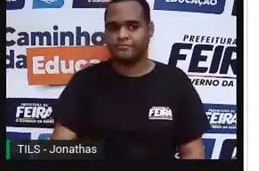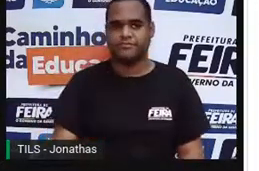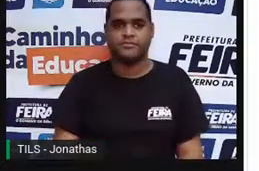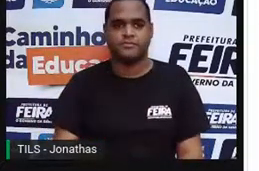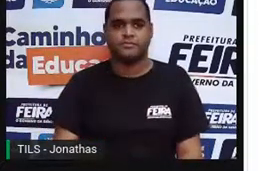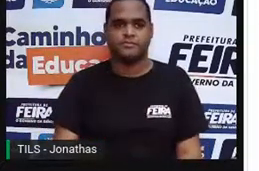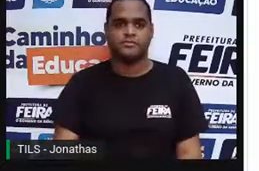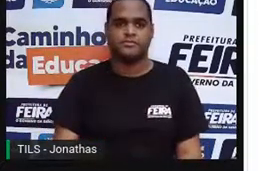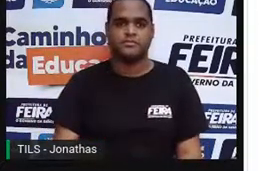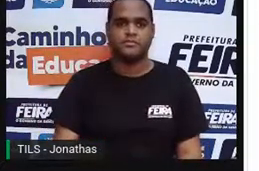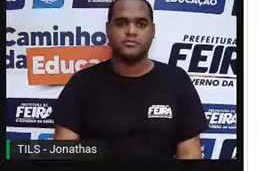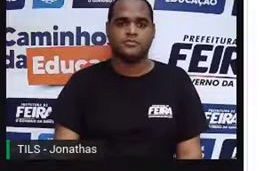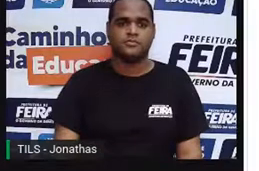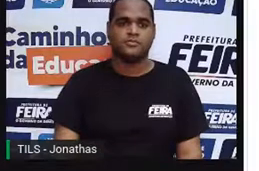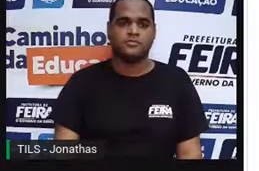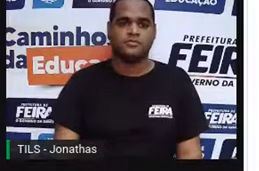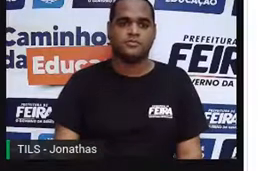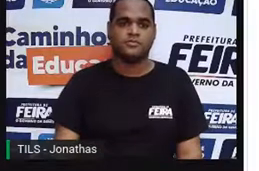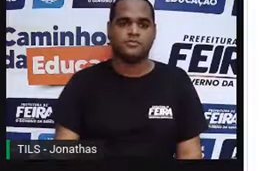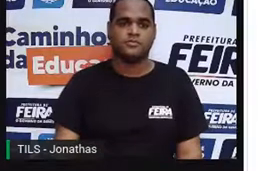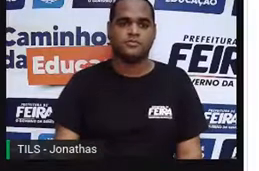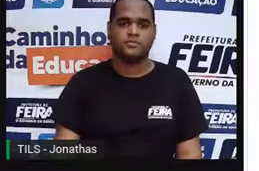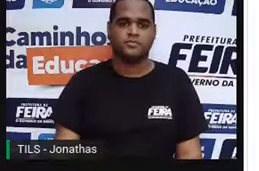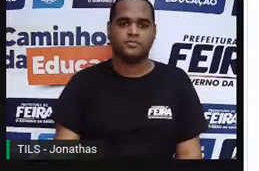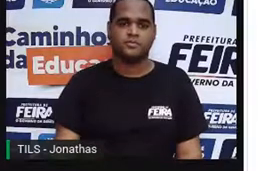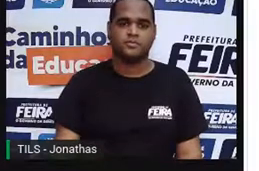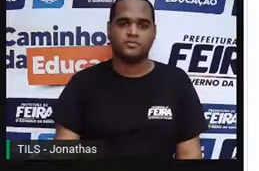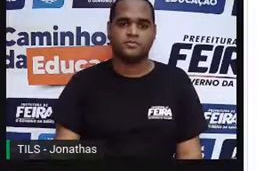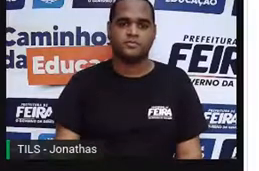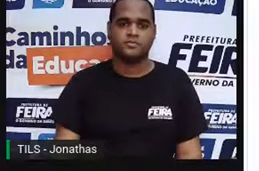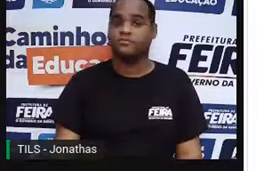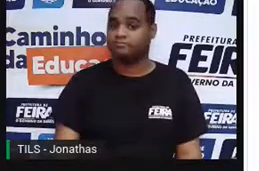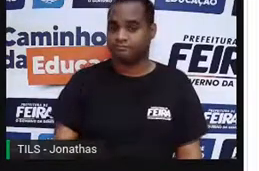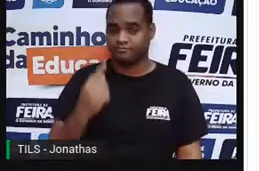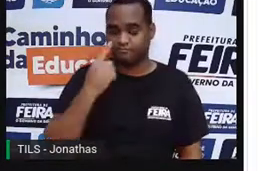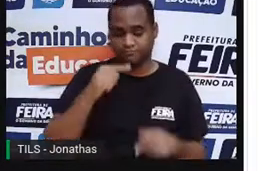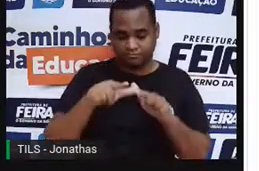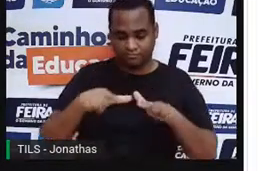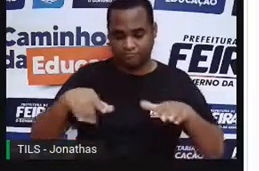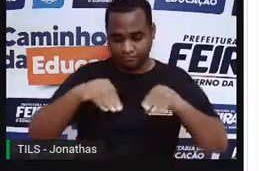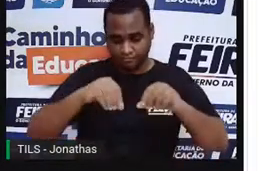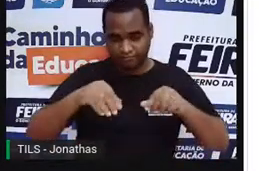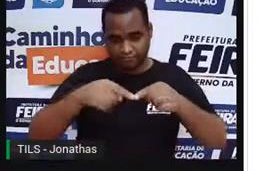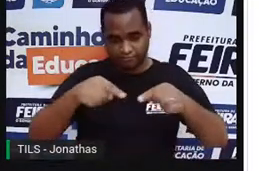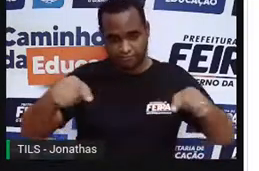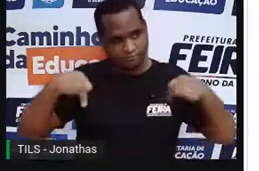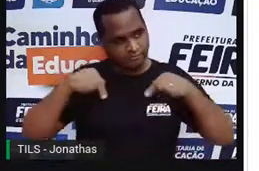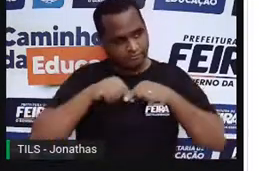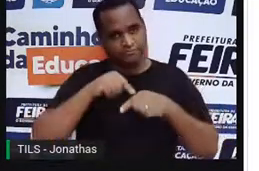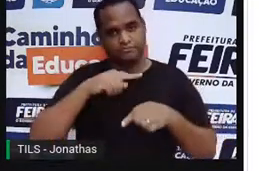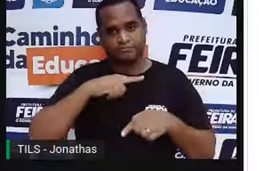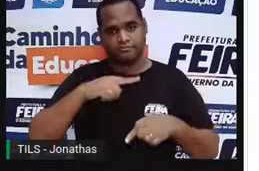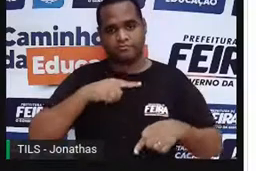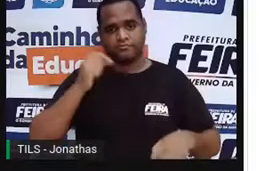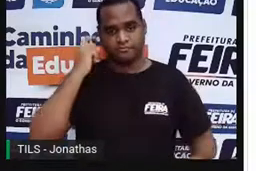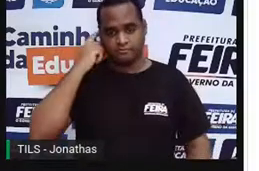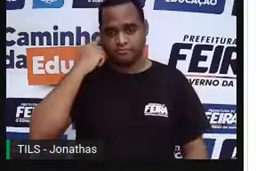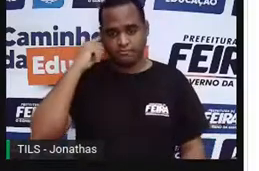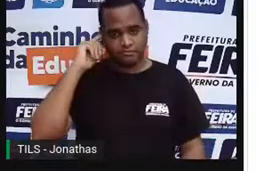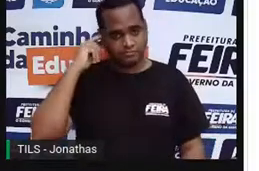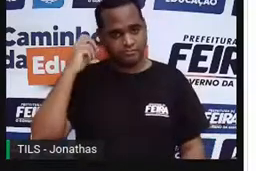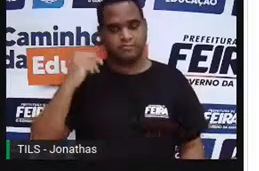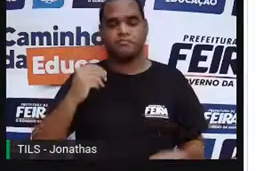o Ivan Mack cobrindo o chão desse terreno com essas plaquinhas de grama